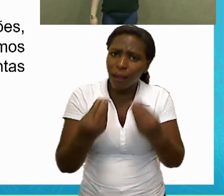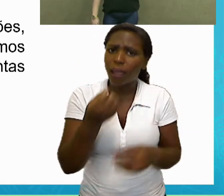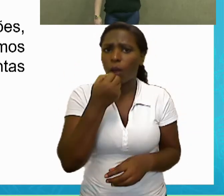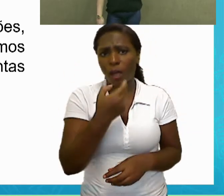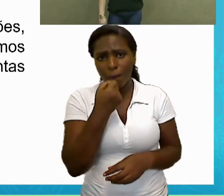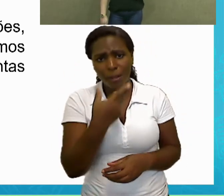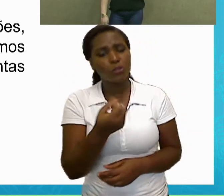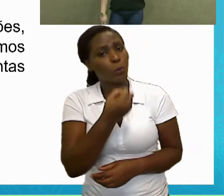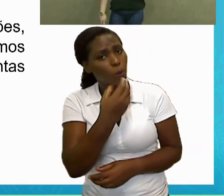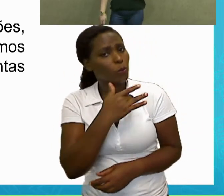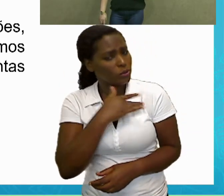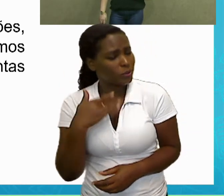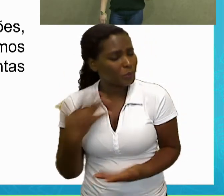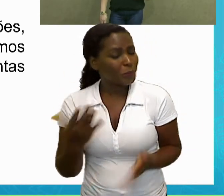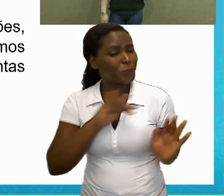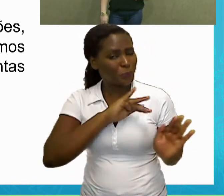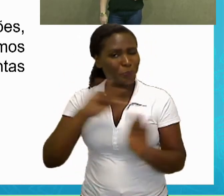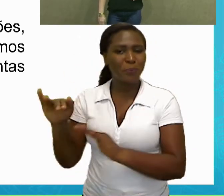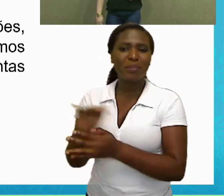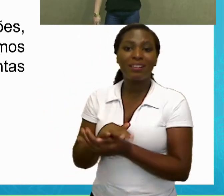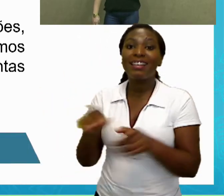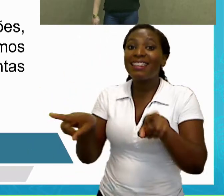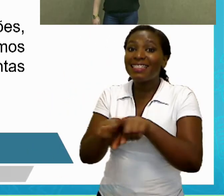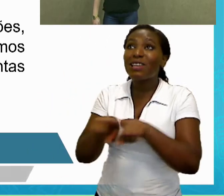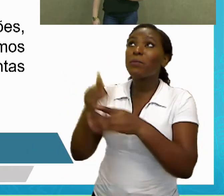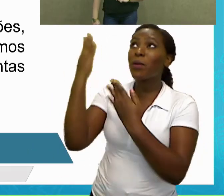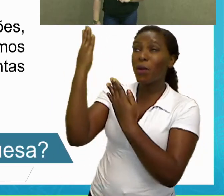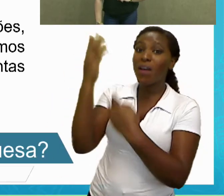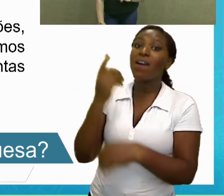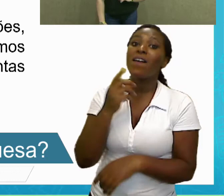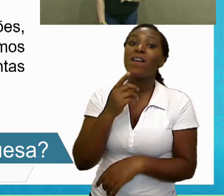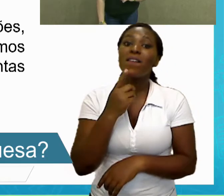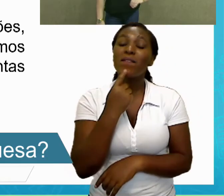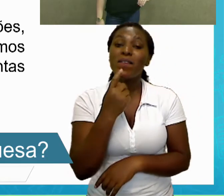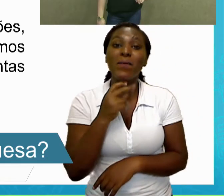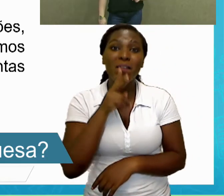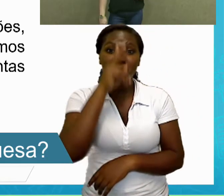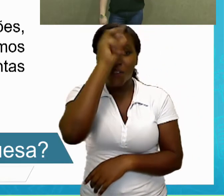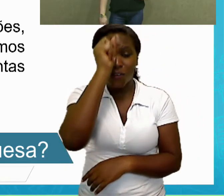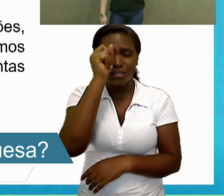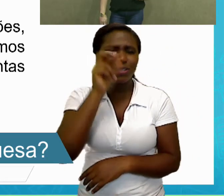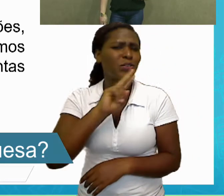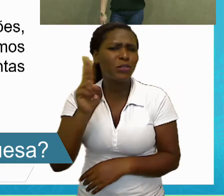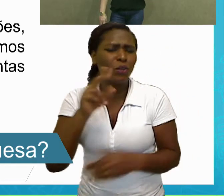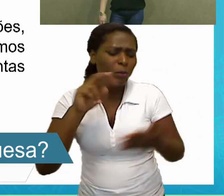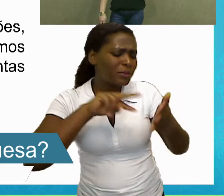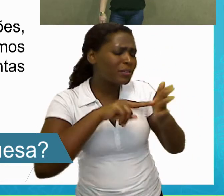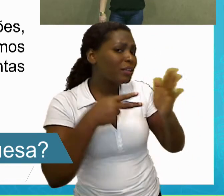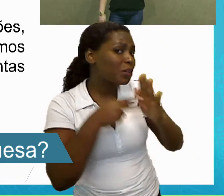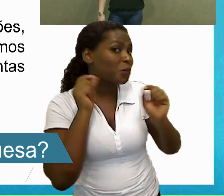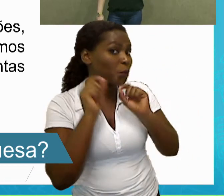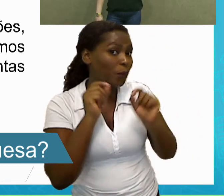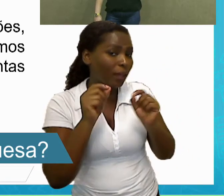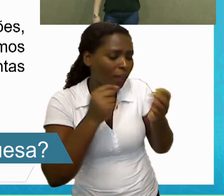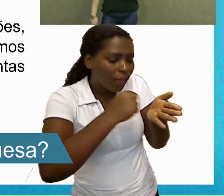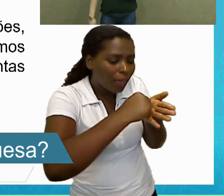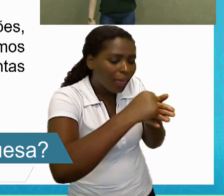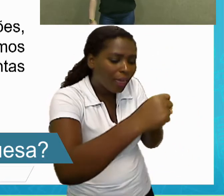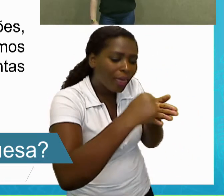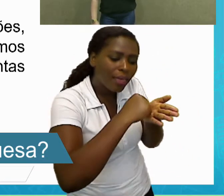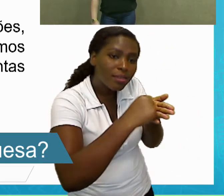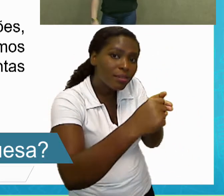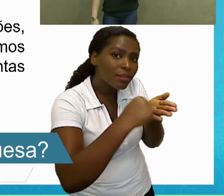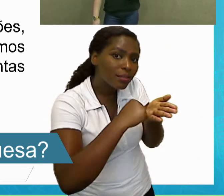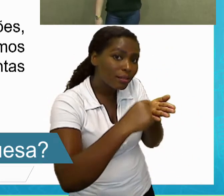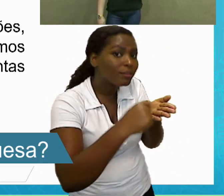no convívio em sociedade. Dependemos dela para várias funções. Ela serve como base